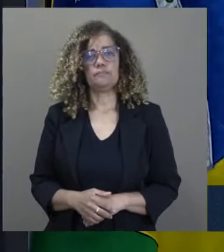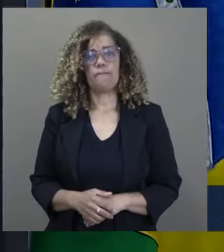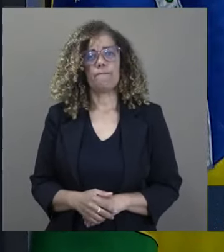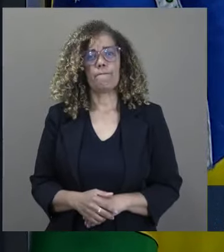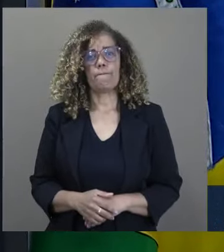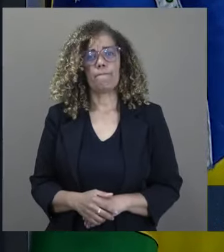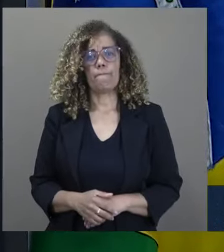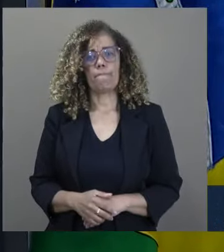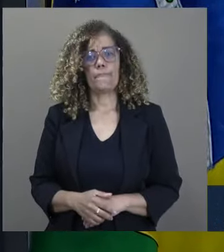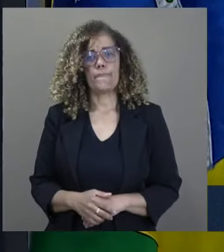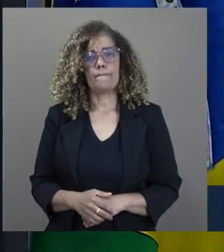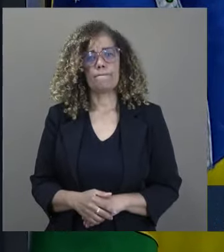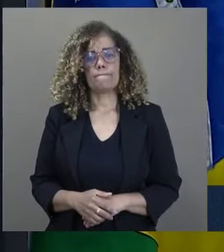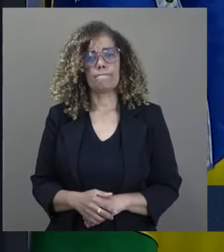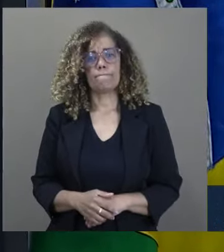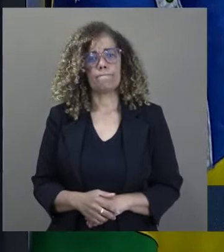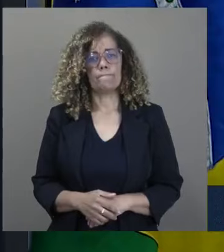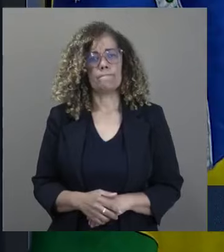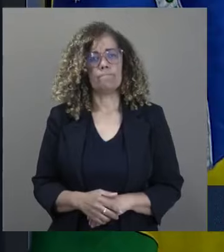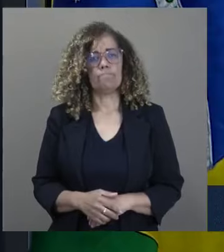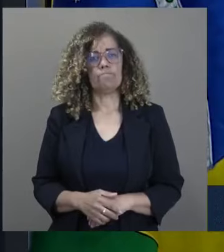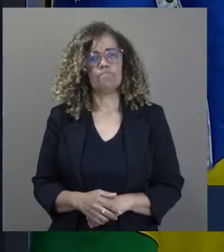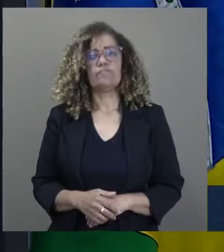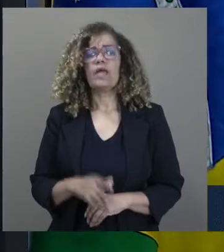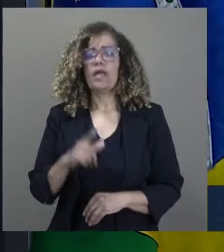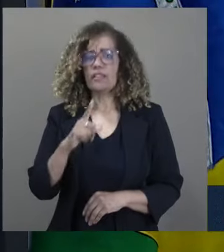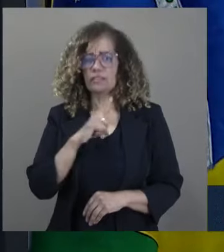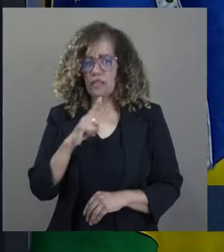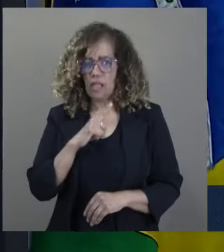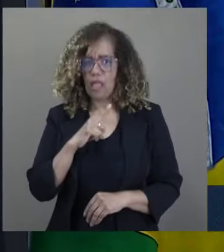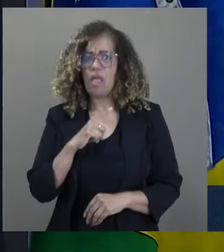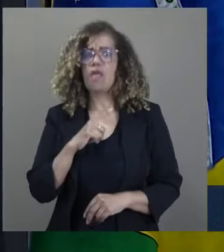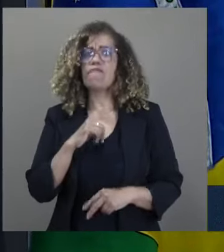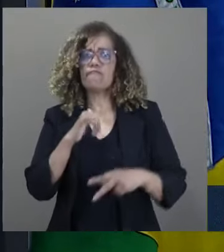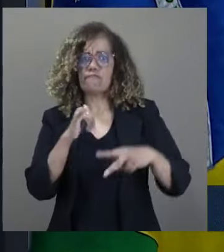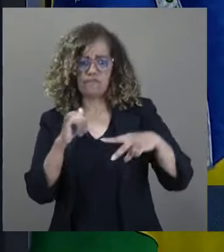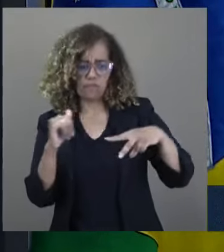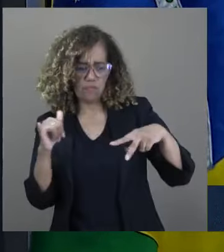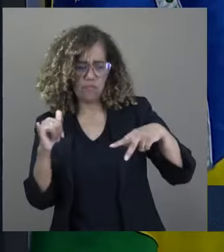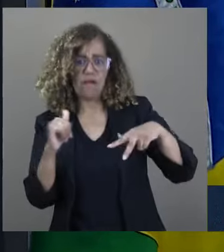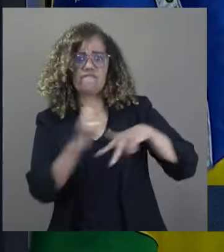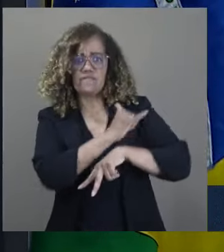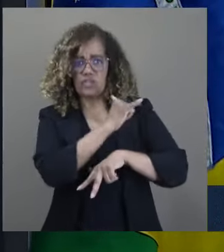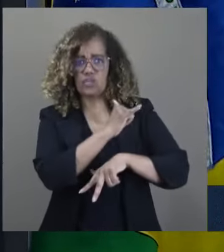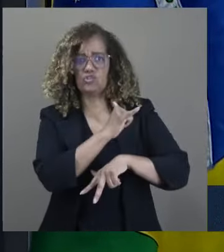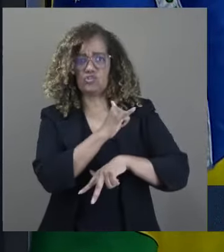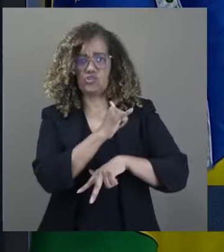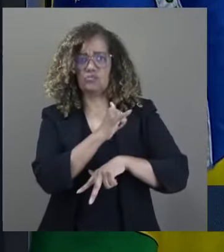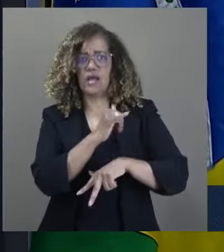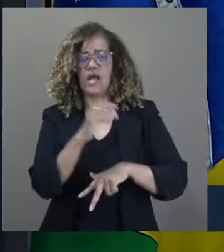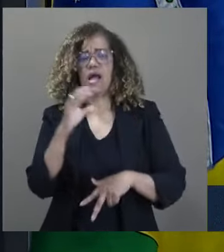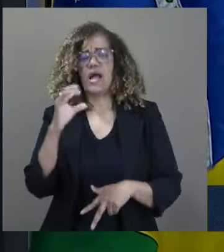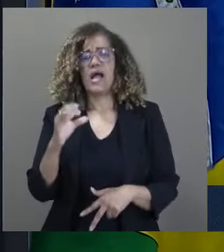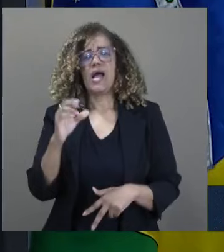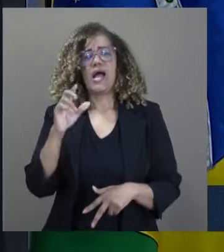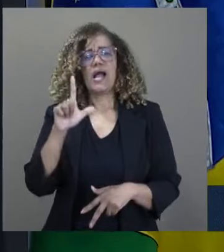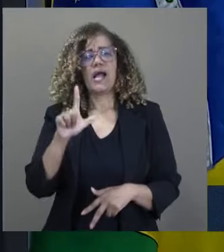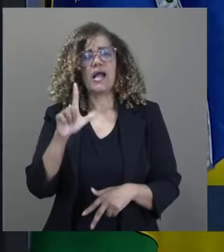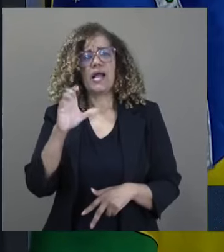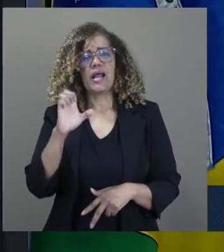que teve uma vítima fatal. Clériston Pereira da